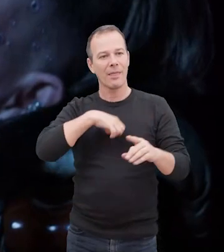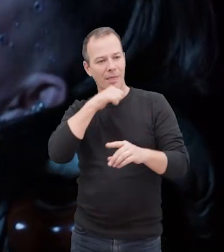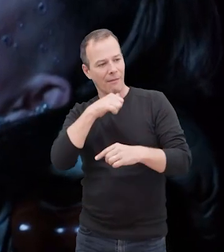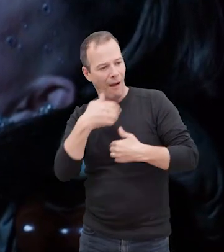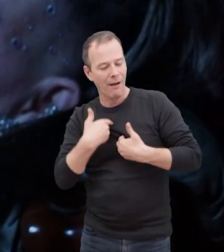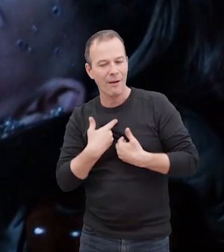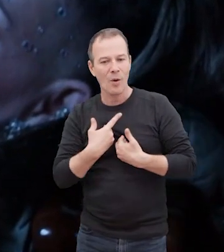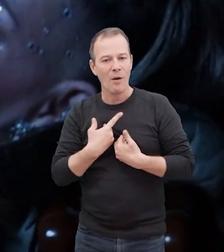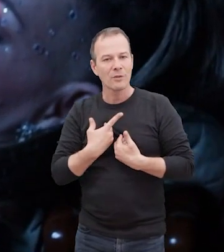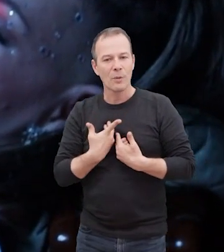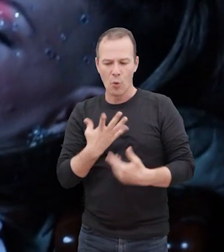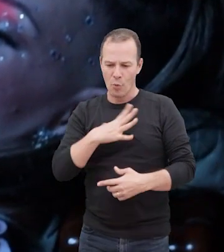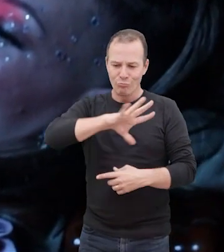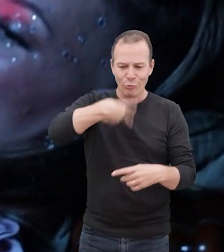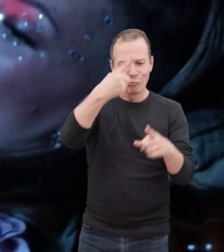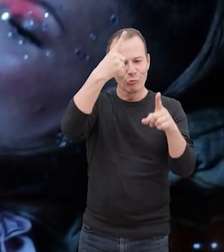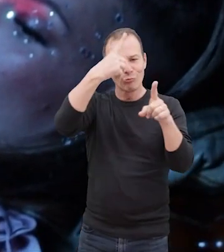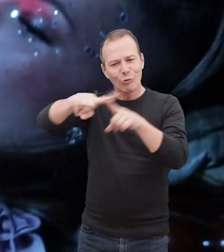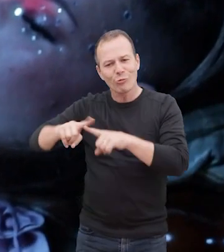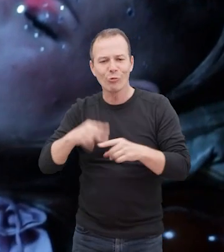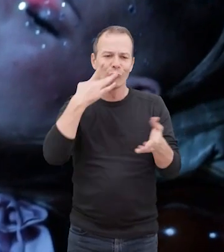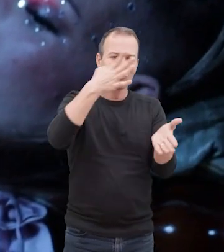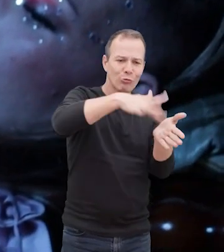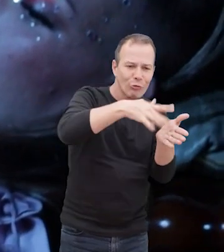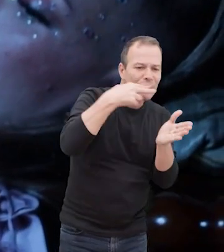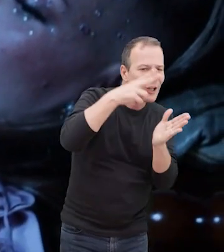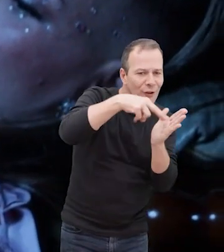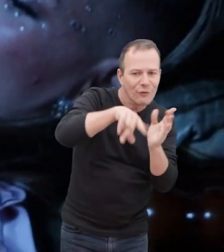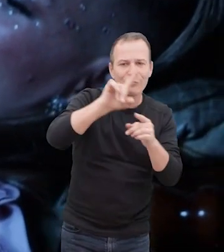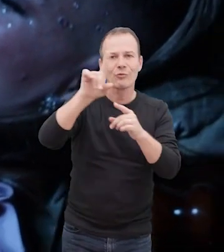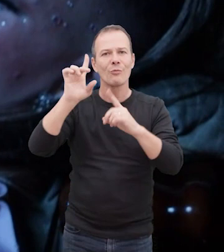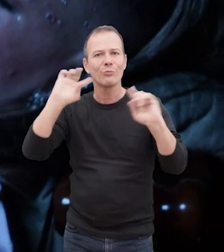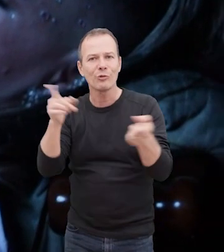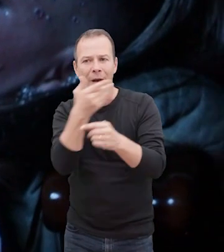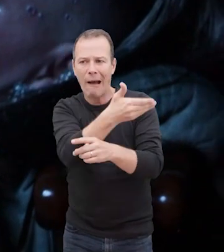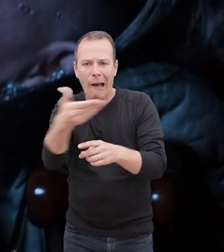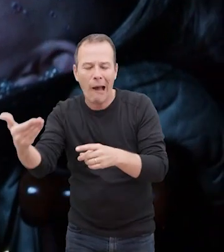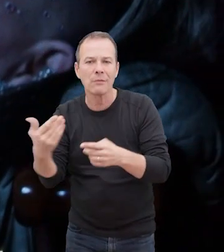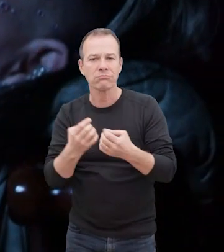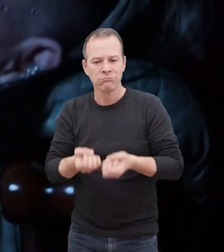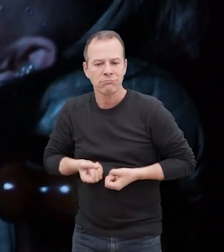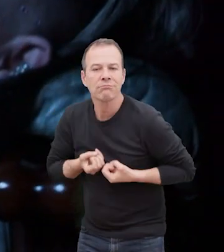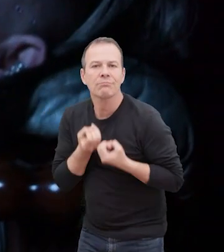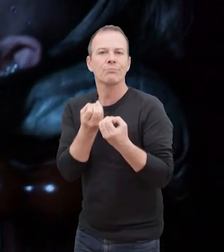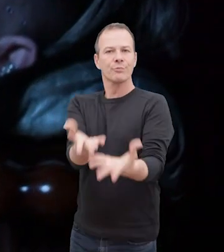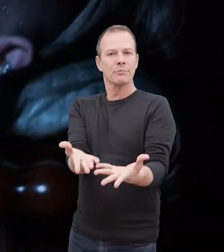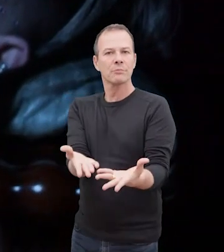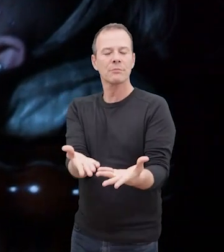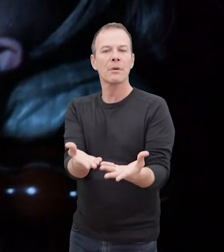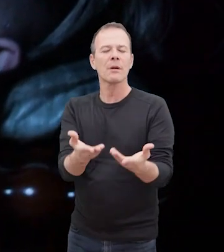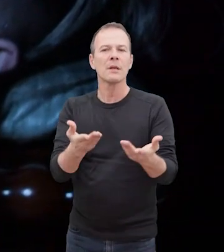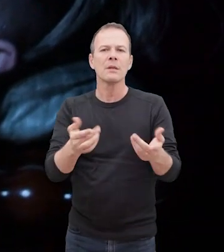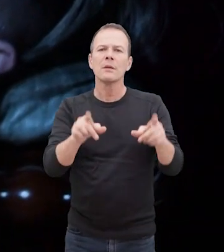eu podia transportar todos os universos que lia nos livros, que ouvia nas músicas. E não